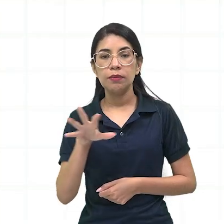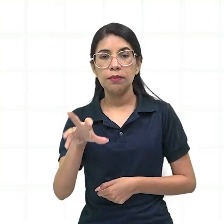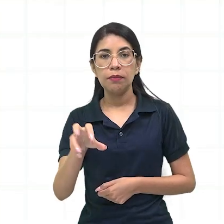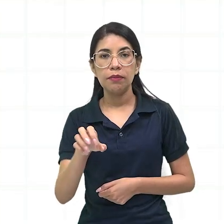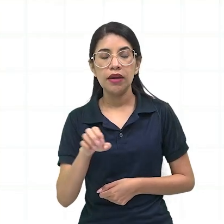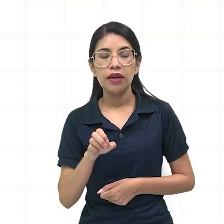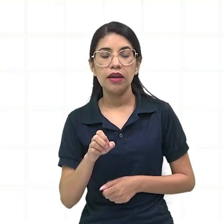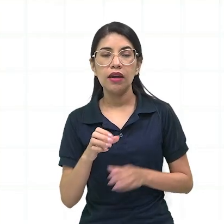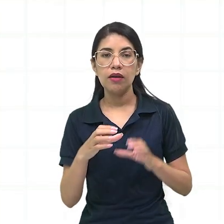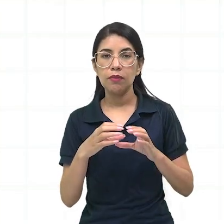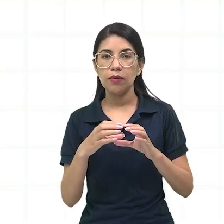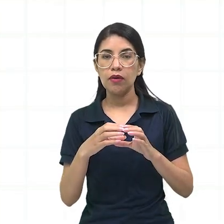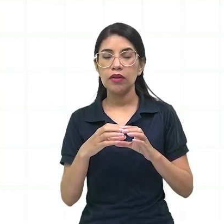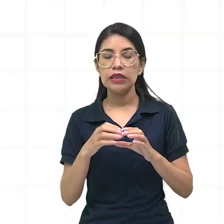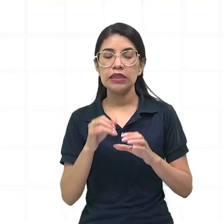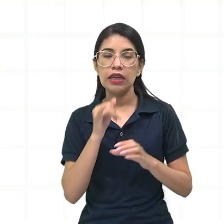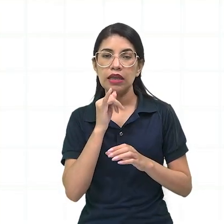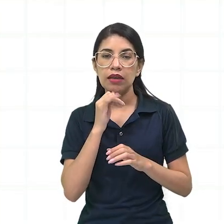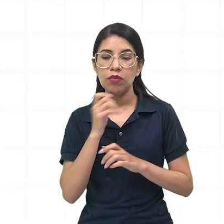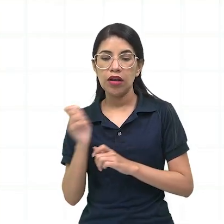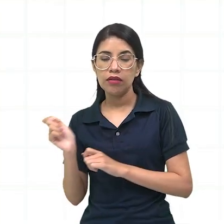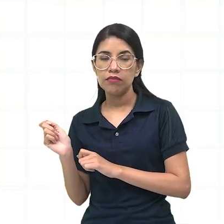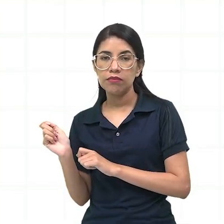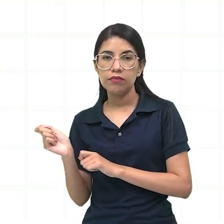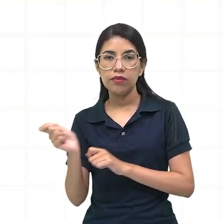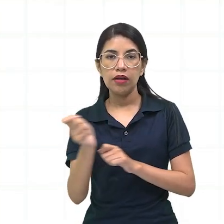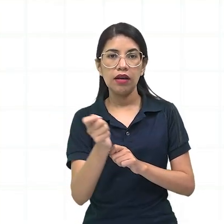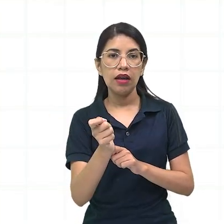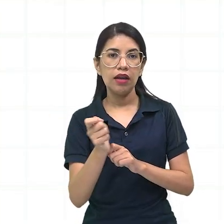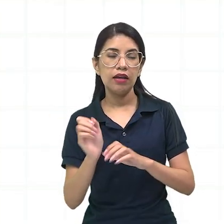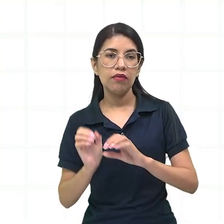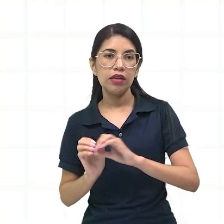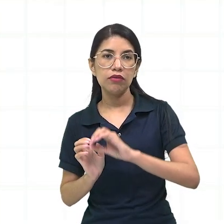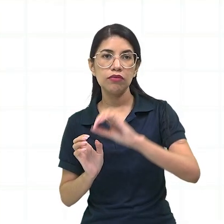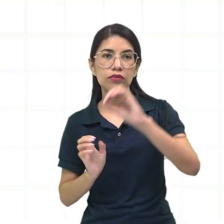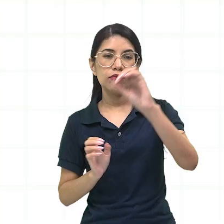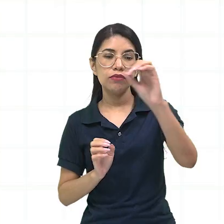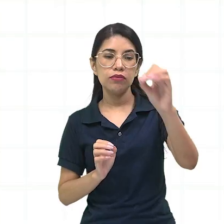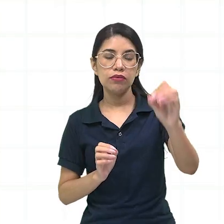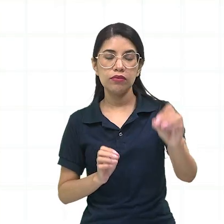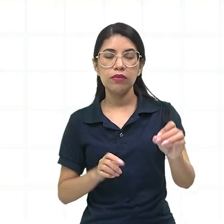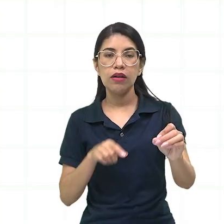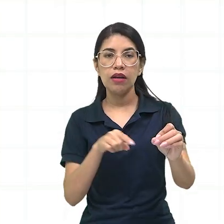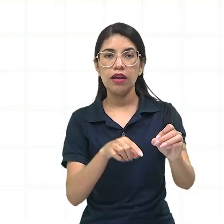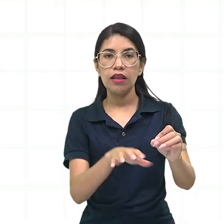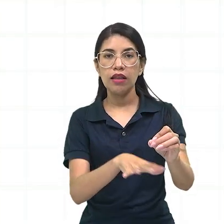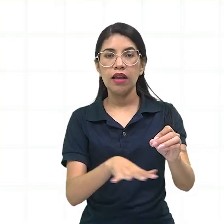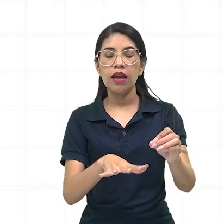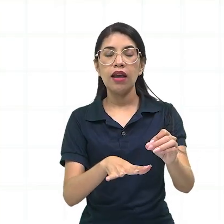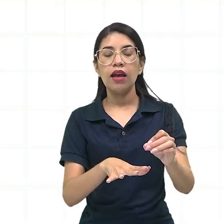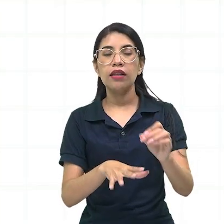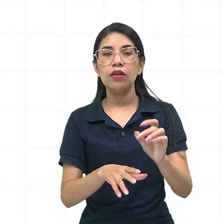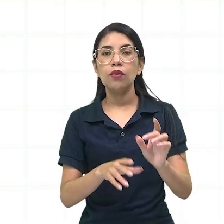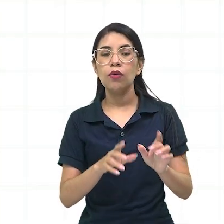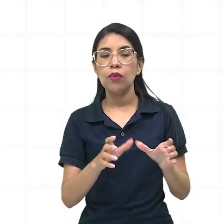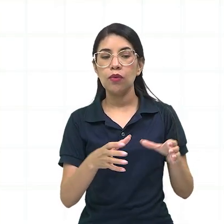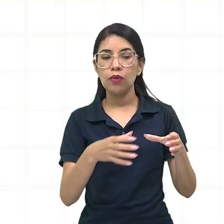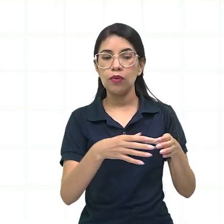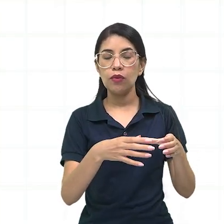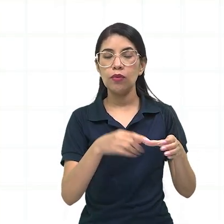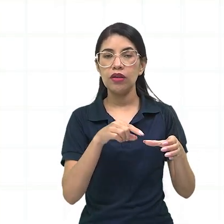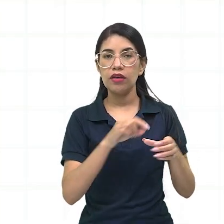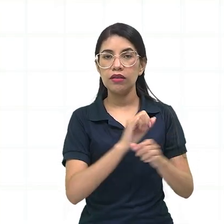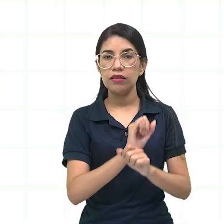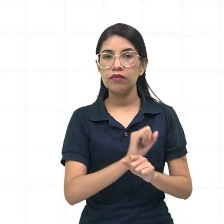bola. Quando essa bola ela é rebatida e vai cair para uma dessas direções, os jogadores do time